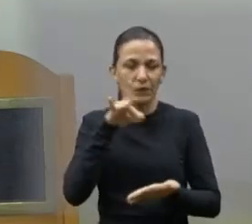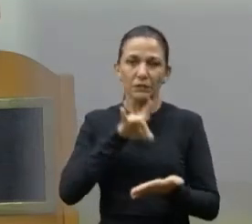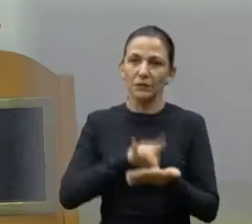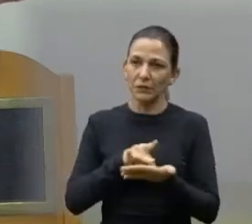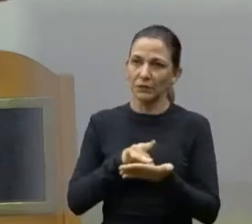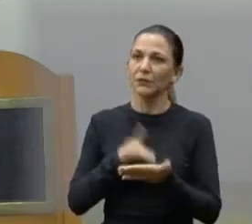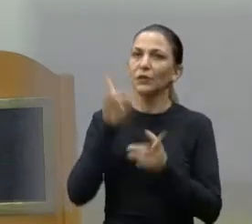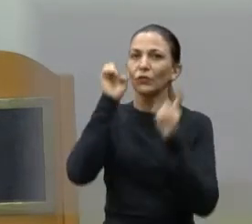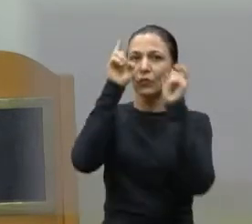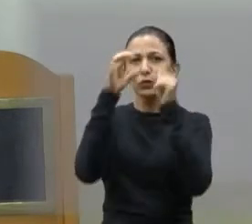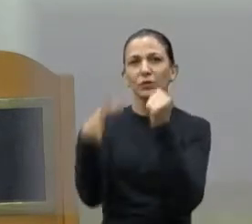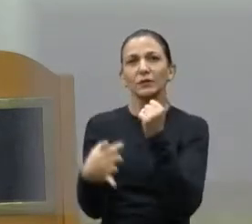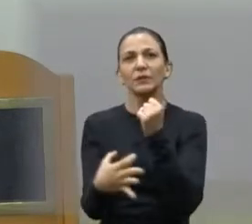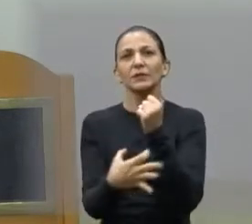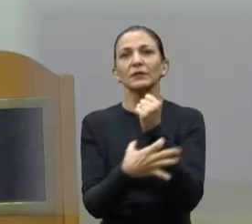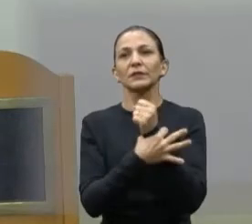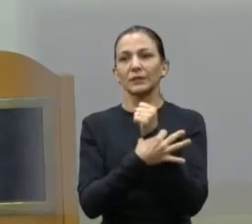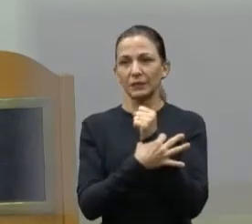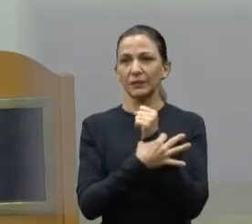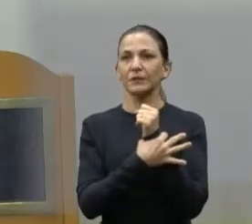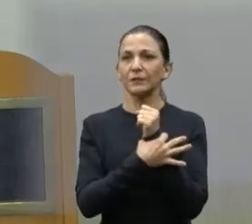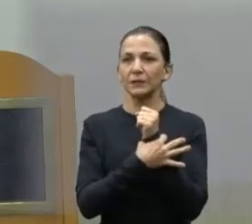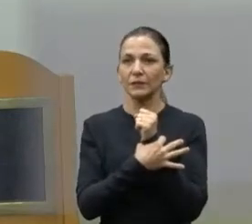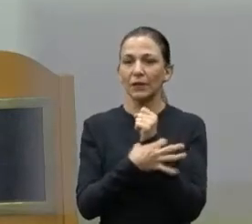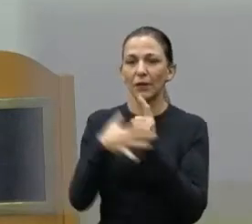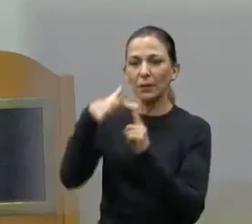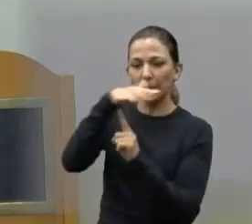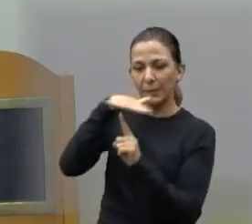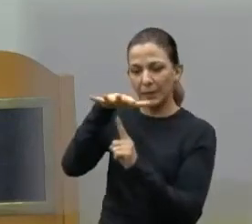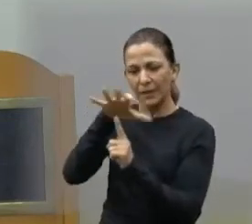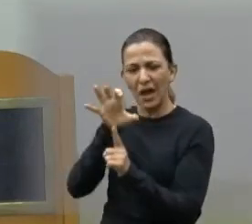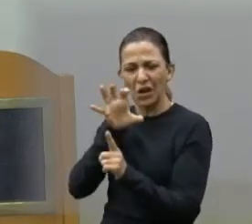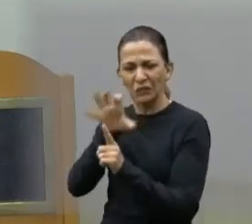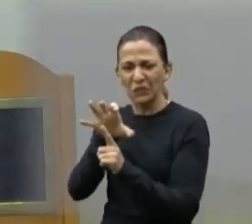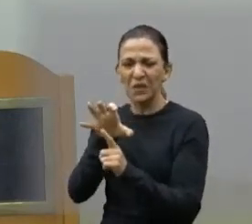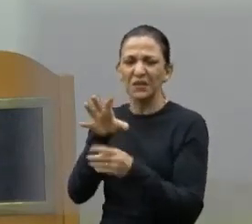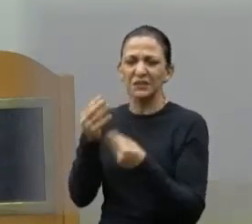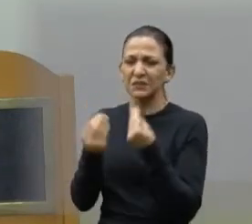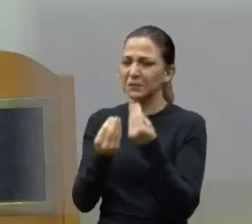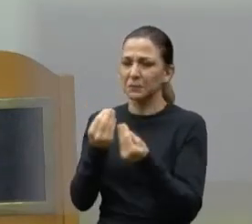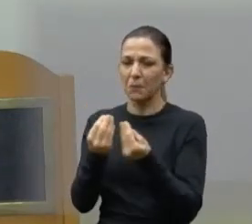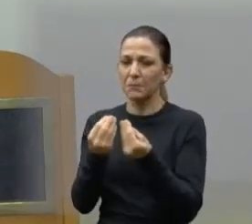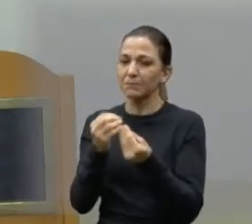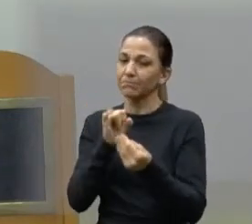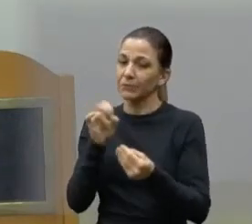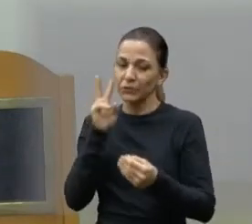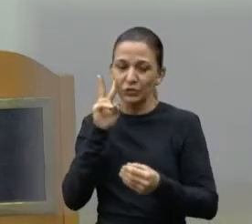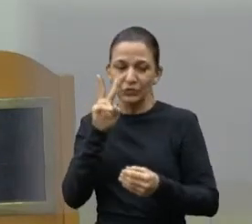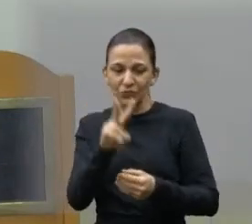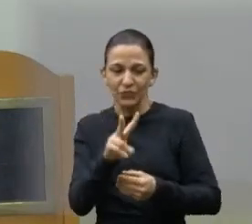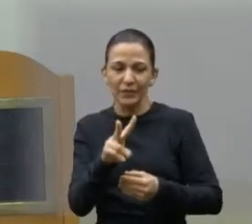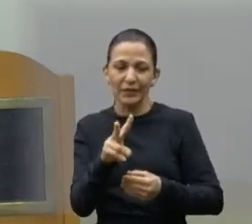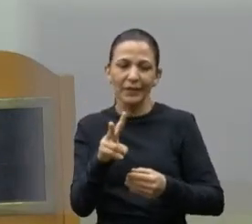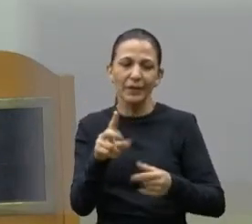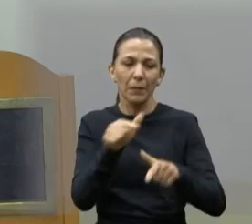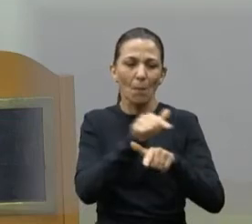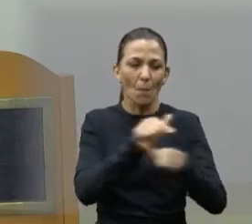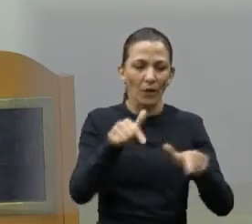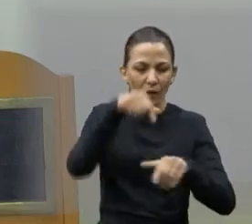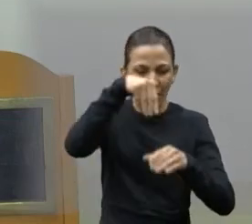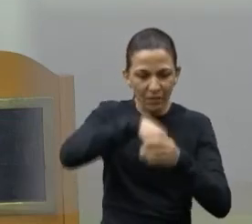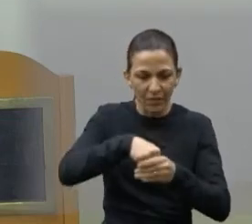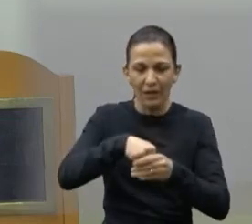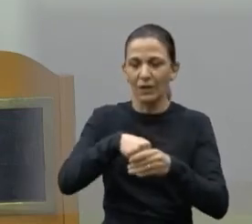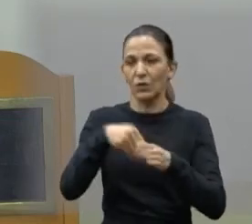gente e contra impacto ambiental tudo que é contra o meio ambiente e nós vemos uma situação dessa ideia ocorrendo em plena Araraquara